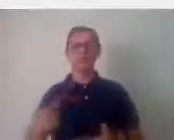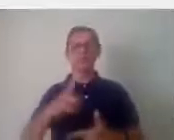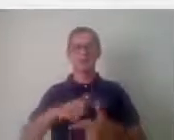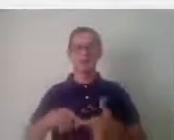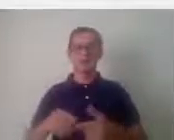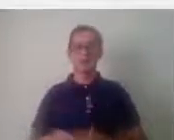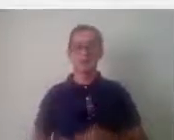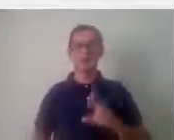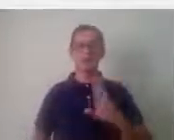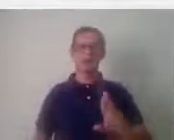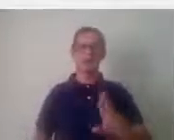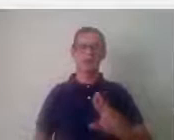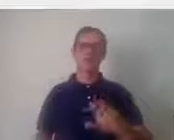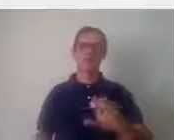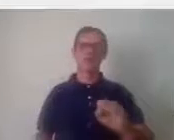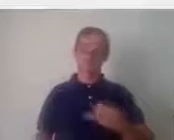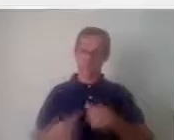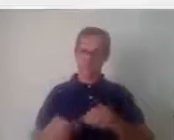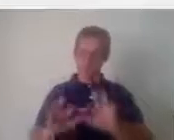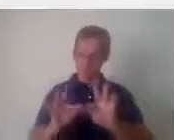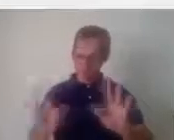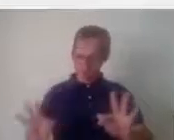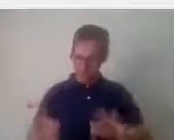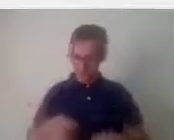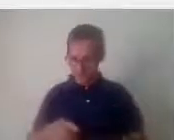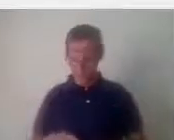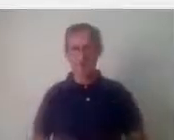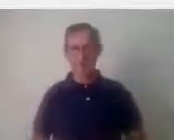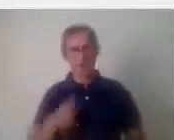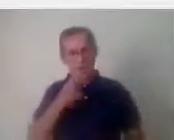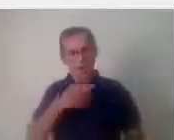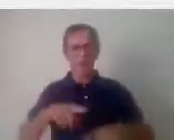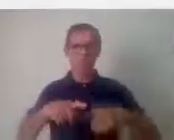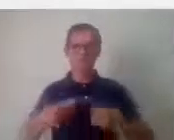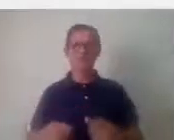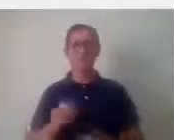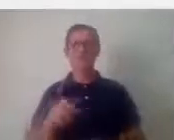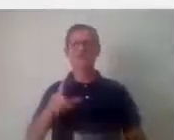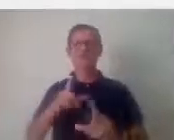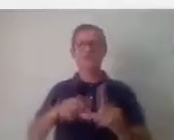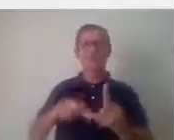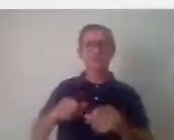superfície R, S, dessa função aí. Você vai falar, professora, que